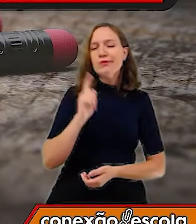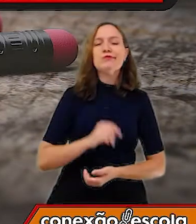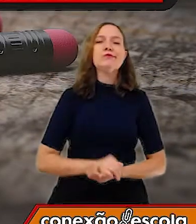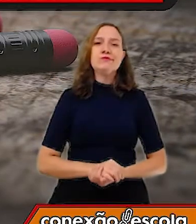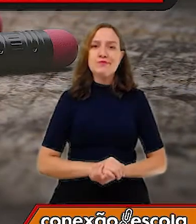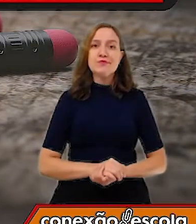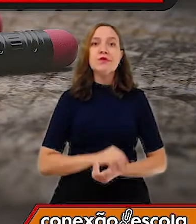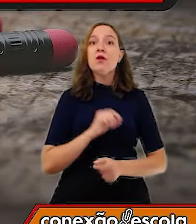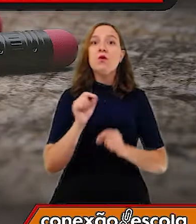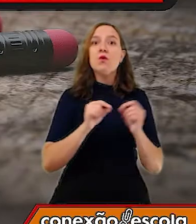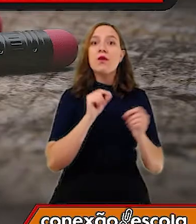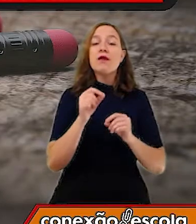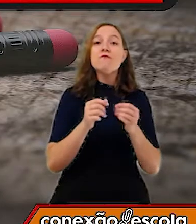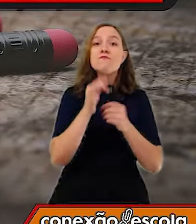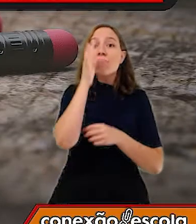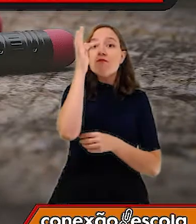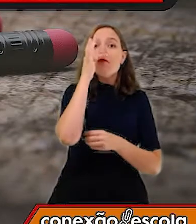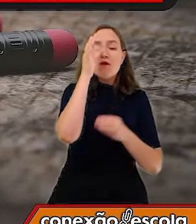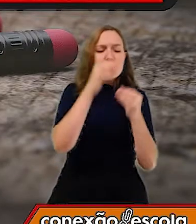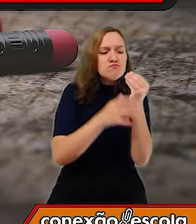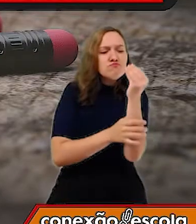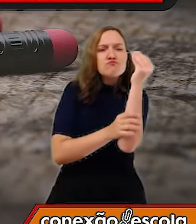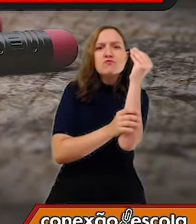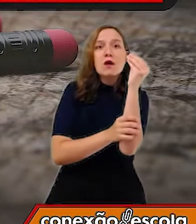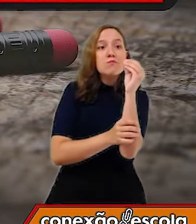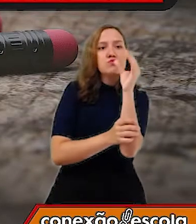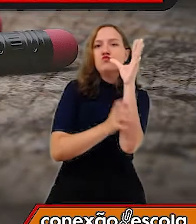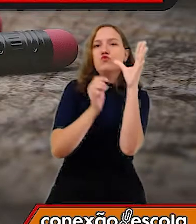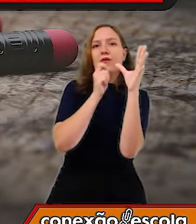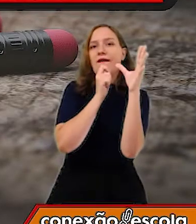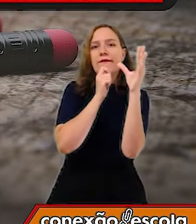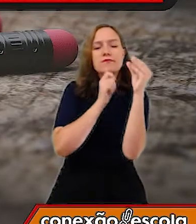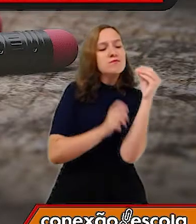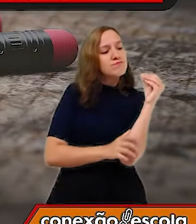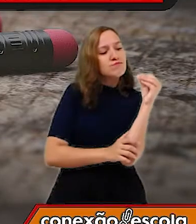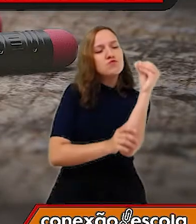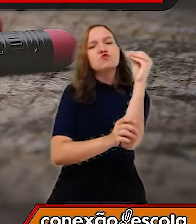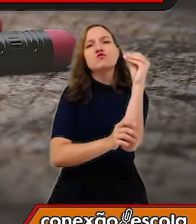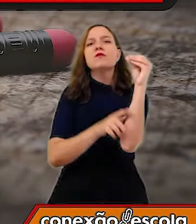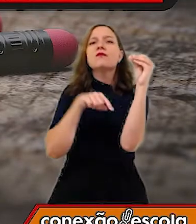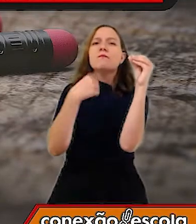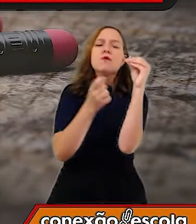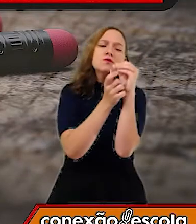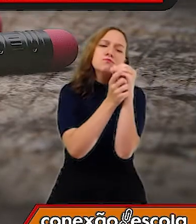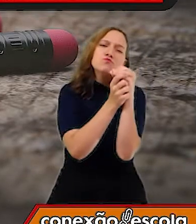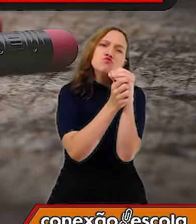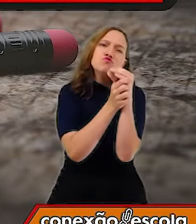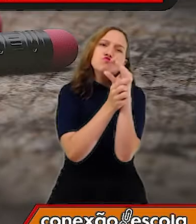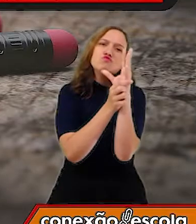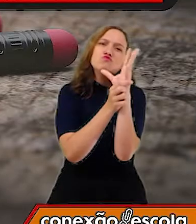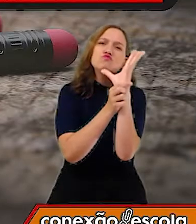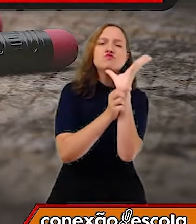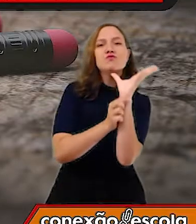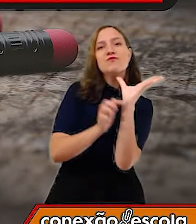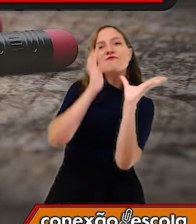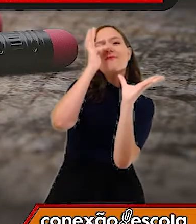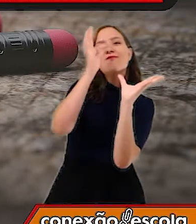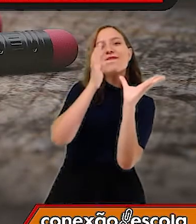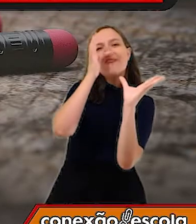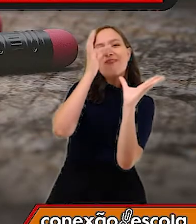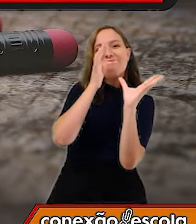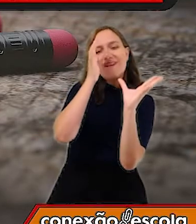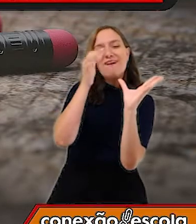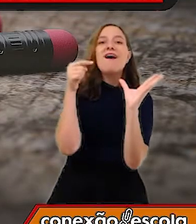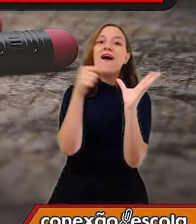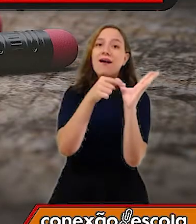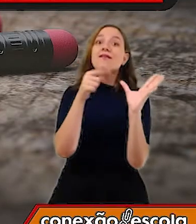é um botão de uma flor, né? O botão se abre e vira uma flor, não é? aflorado,